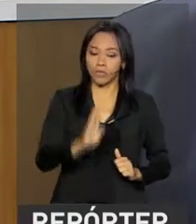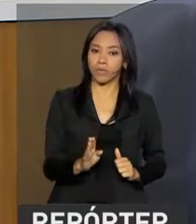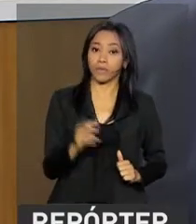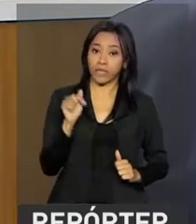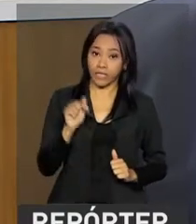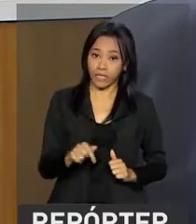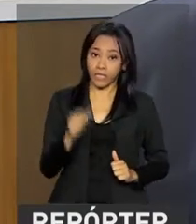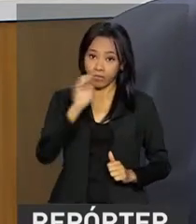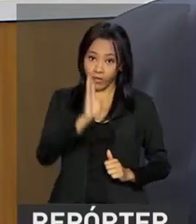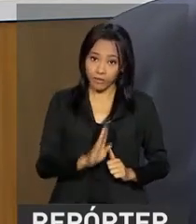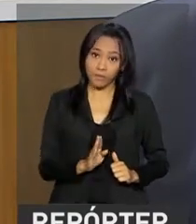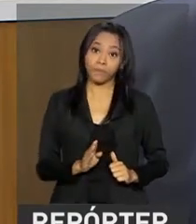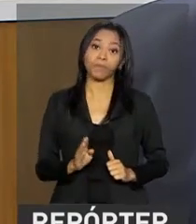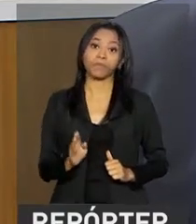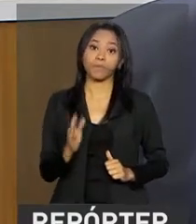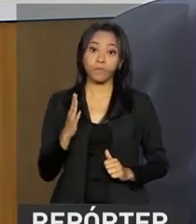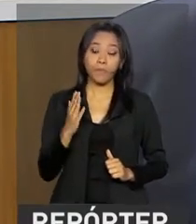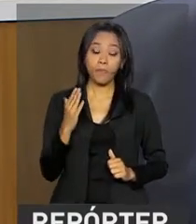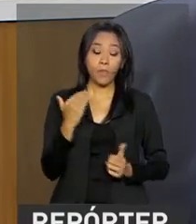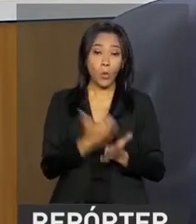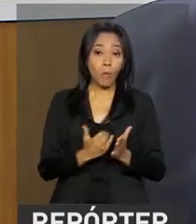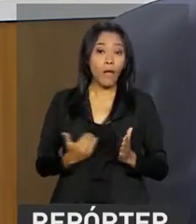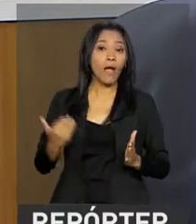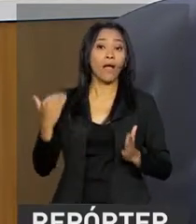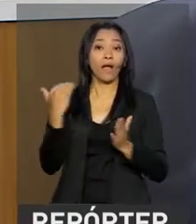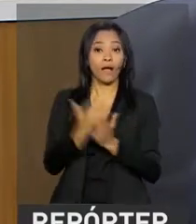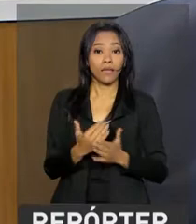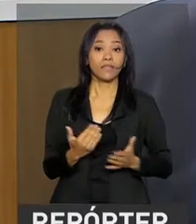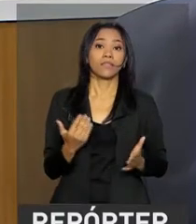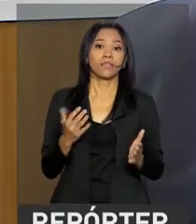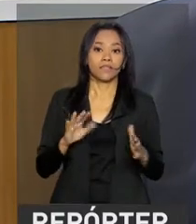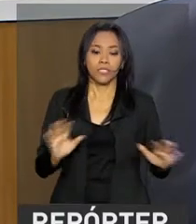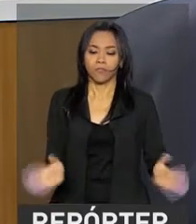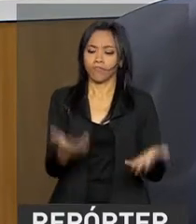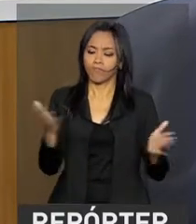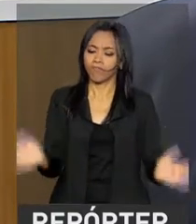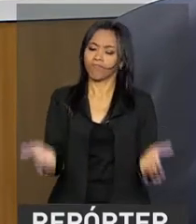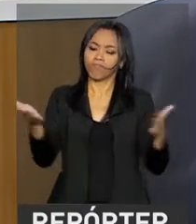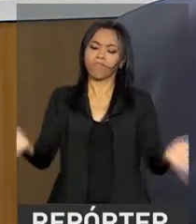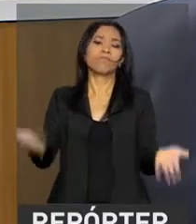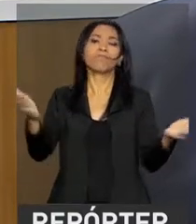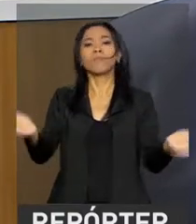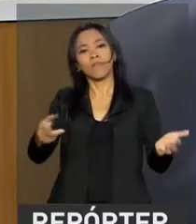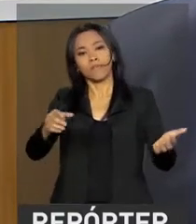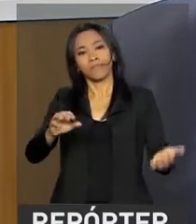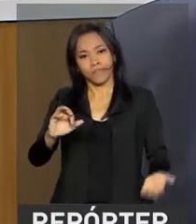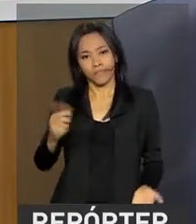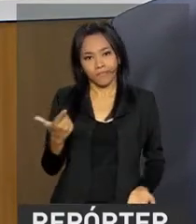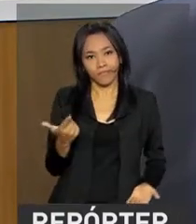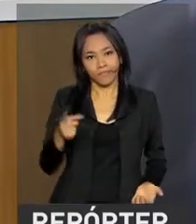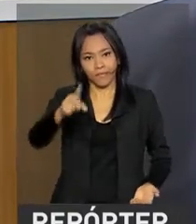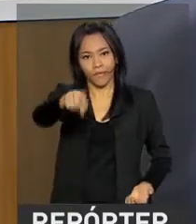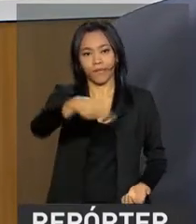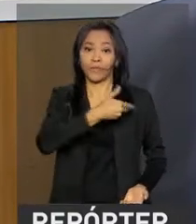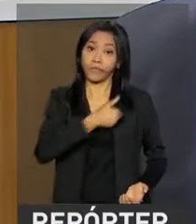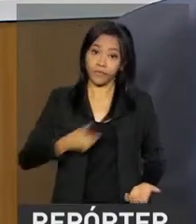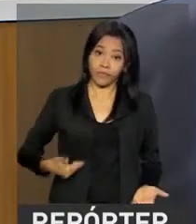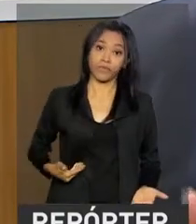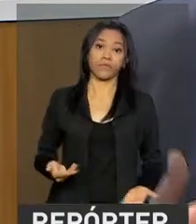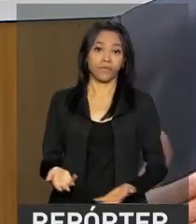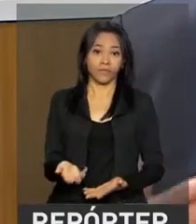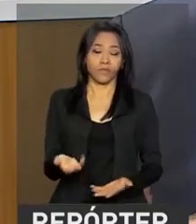brasil é o maior investidor no esporte tudo no esporte de alto rendimento é sem dúvida nenhuma o governo